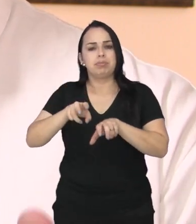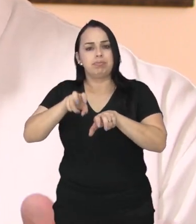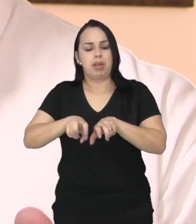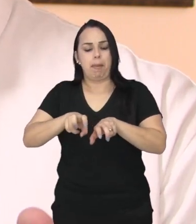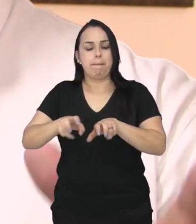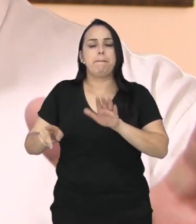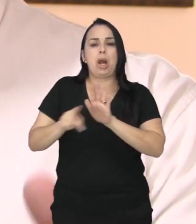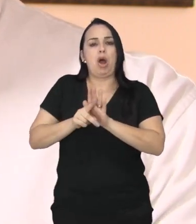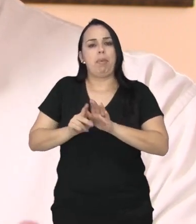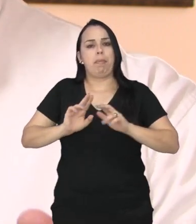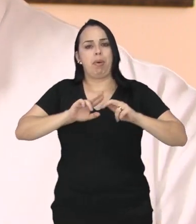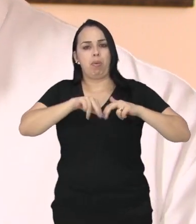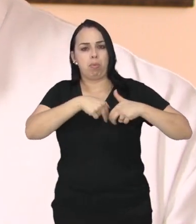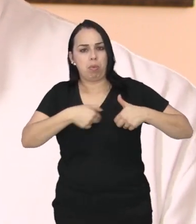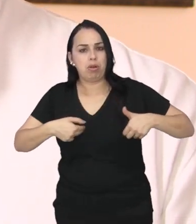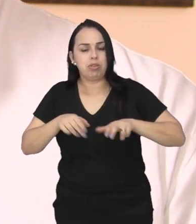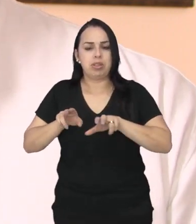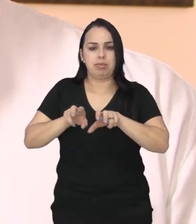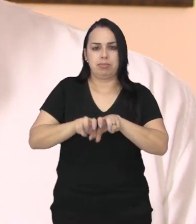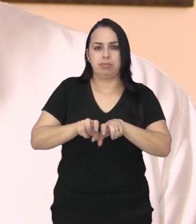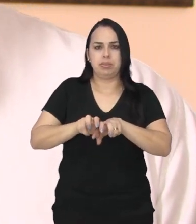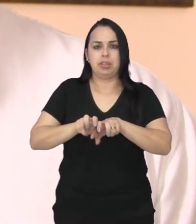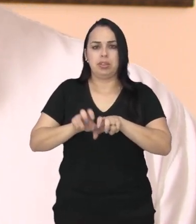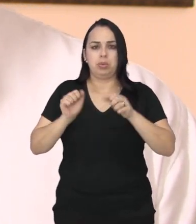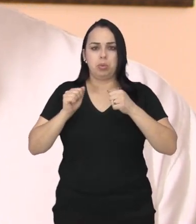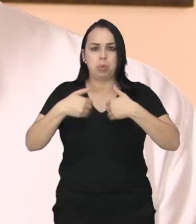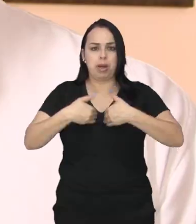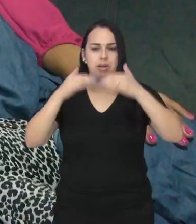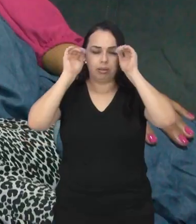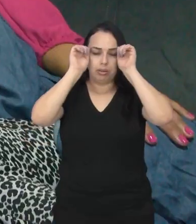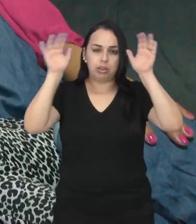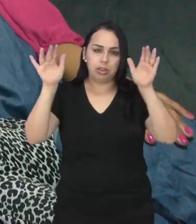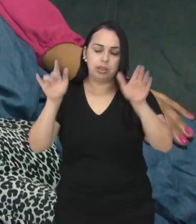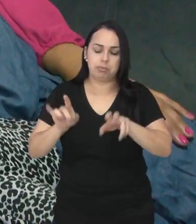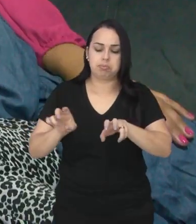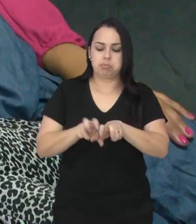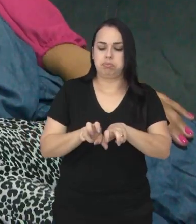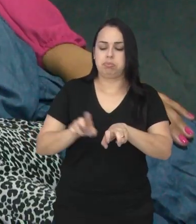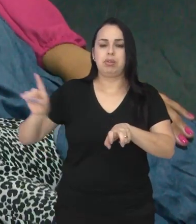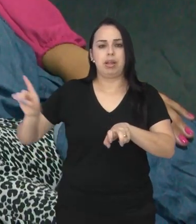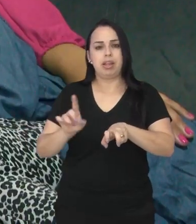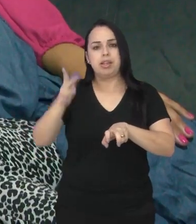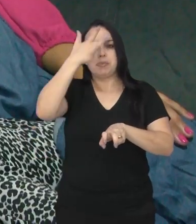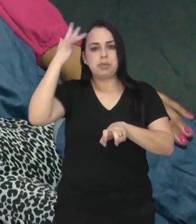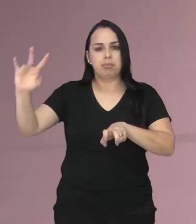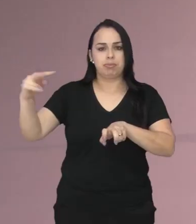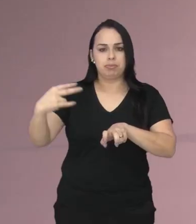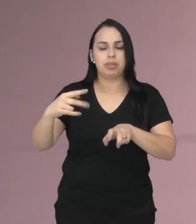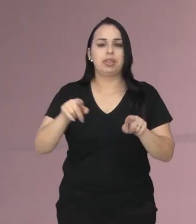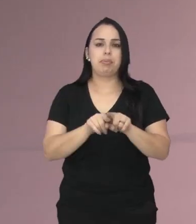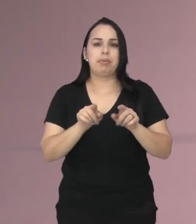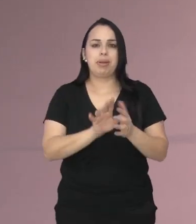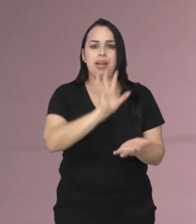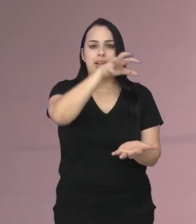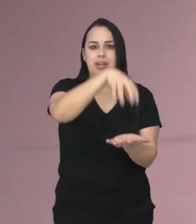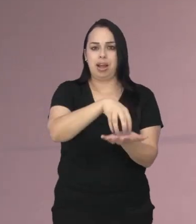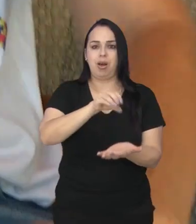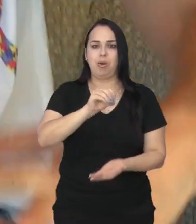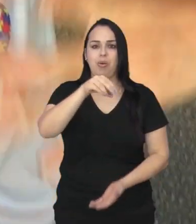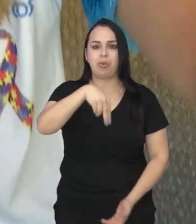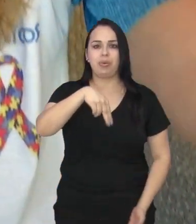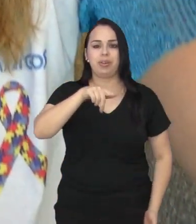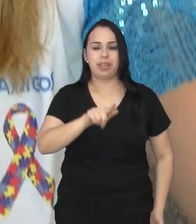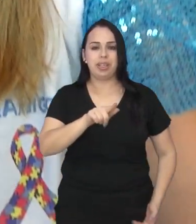perceber, né, que ali tem uma pessoa também que pode ser uma pessoa com autismo. Além dos pais, as entidades da cidade também comemoram